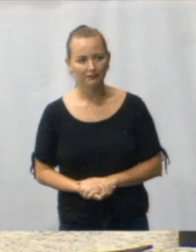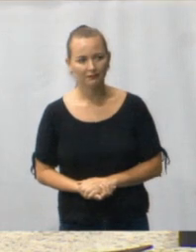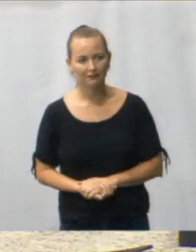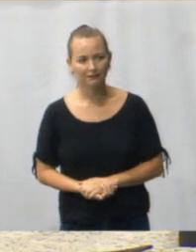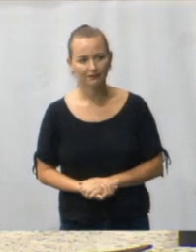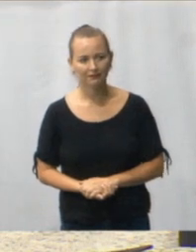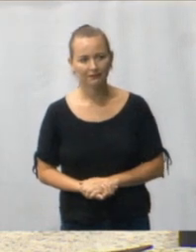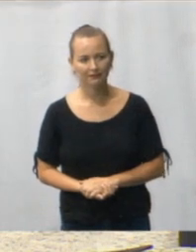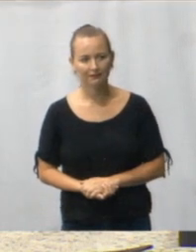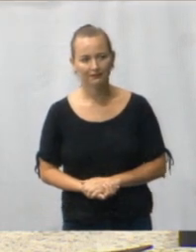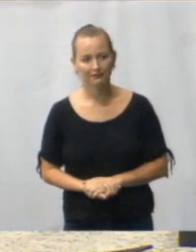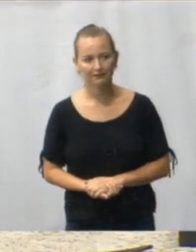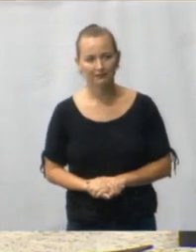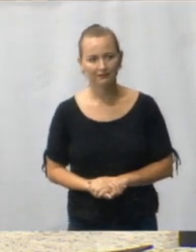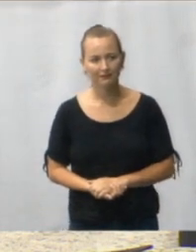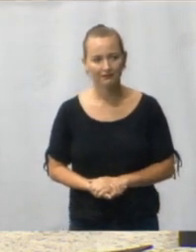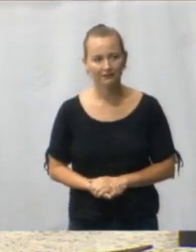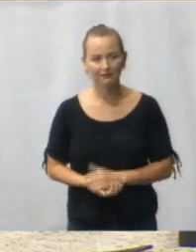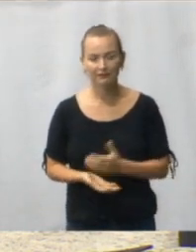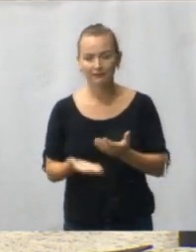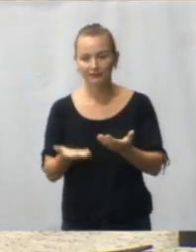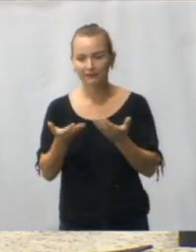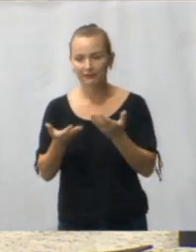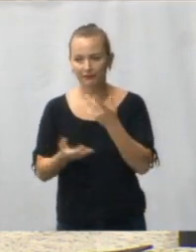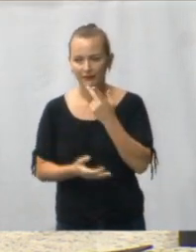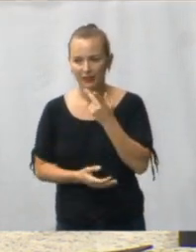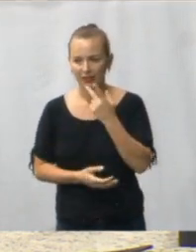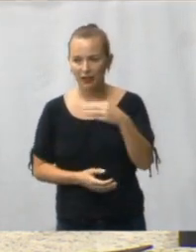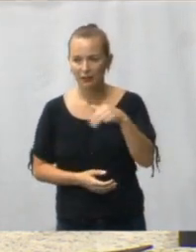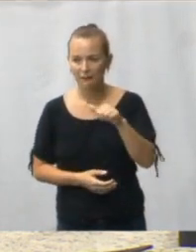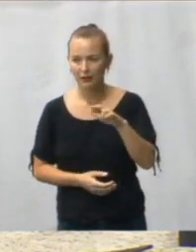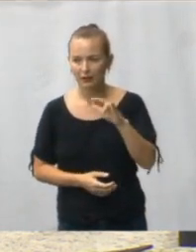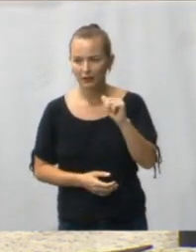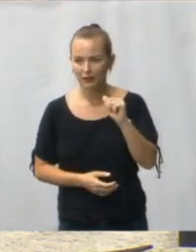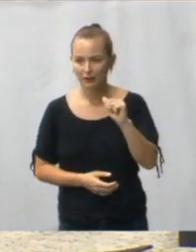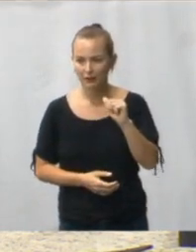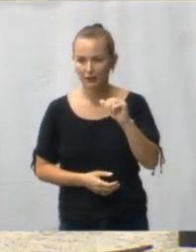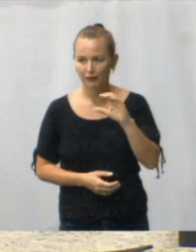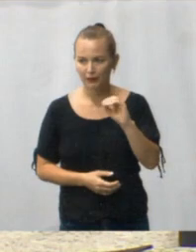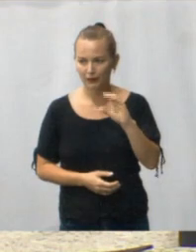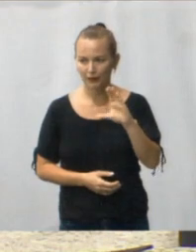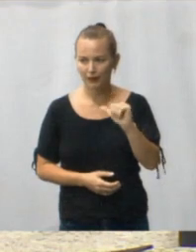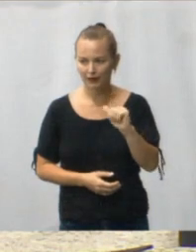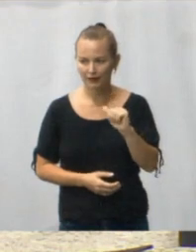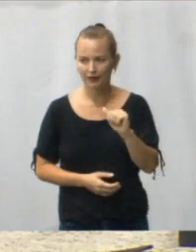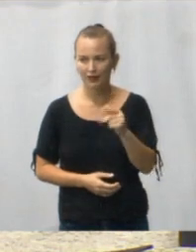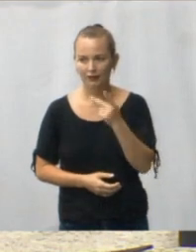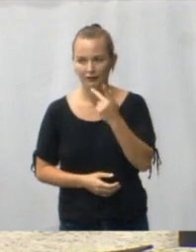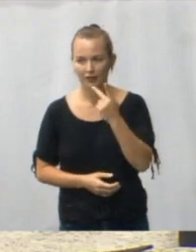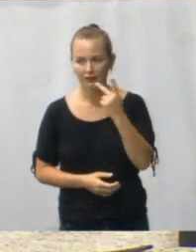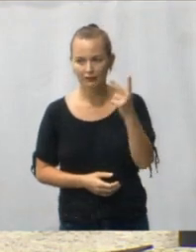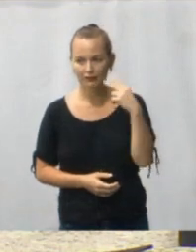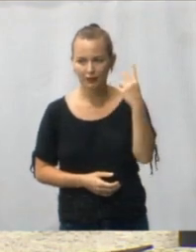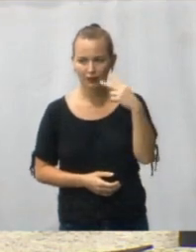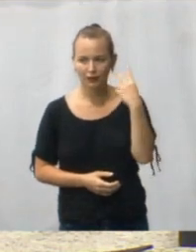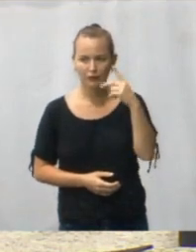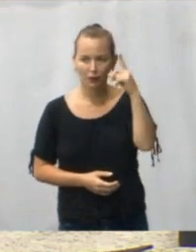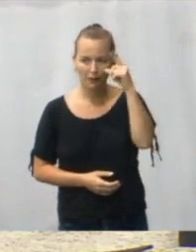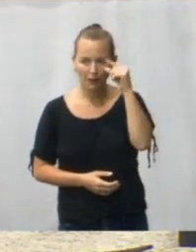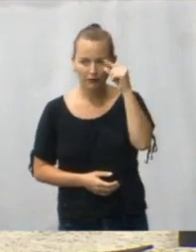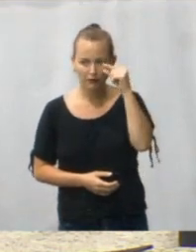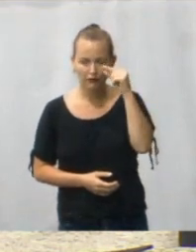Queria só reiterar, Maroca, na sua presença, a fala do vereador Brandino, que ela deixa claro o nosso